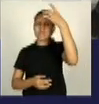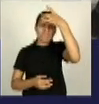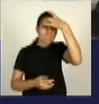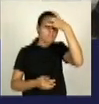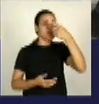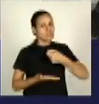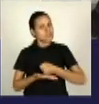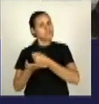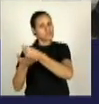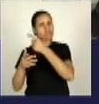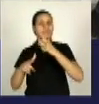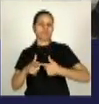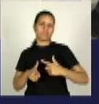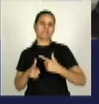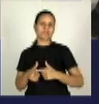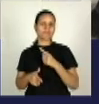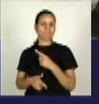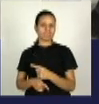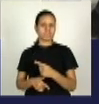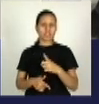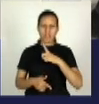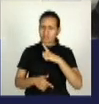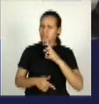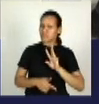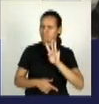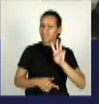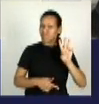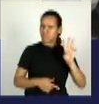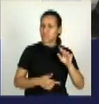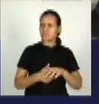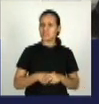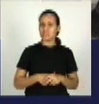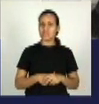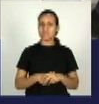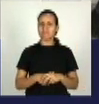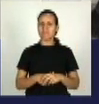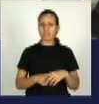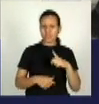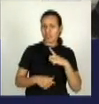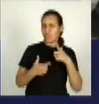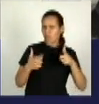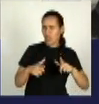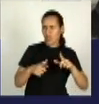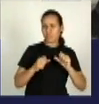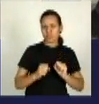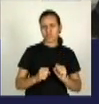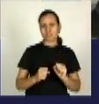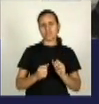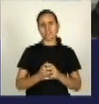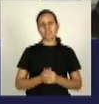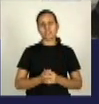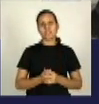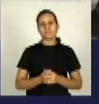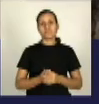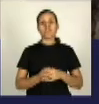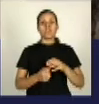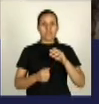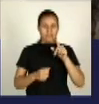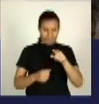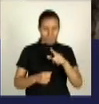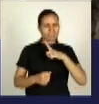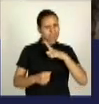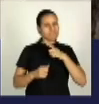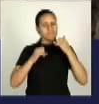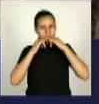bem consciente em cima dessa problemática. Porque a gente tem um site disso, alguma coisa assim, já que alguma informação que eu possa pegar? Assim,